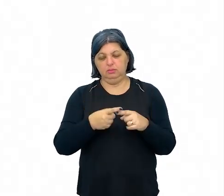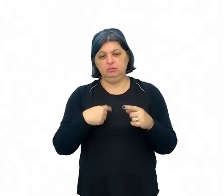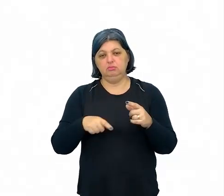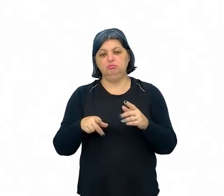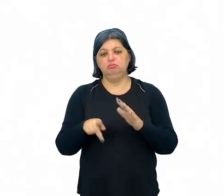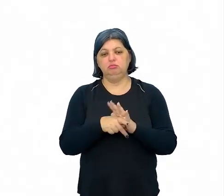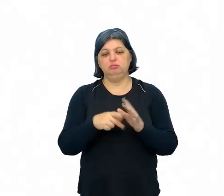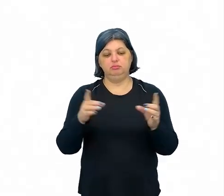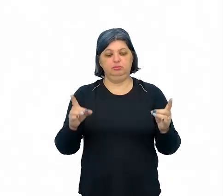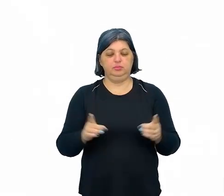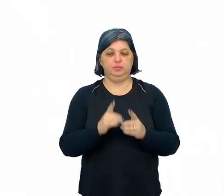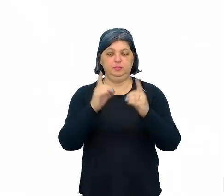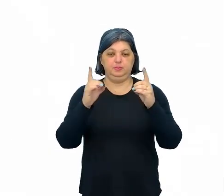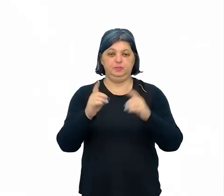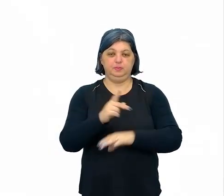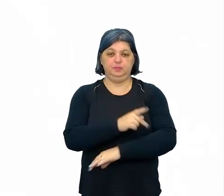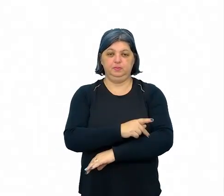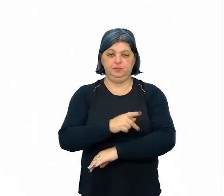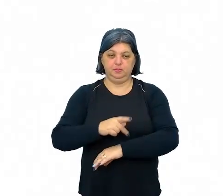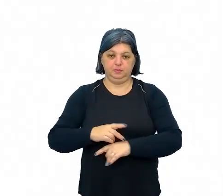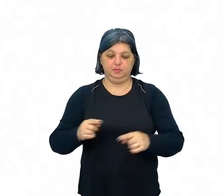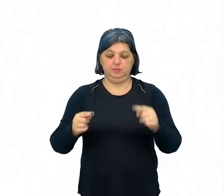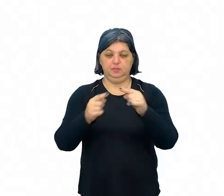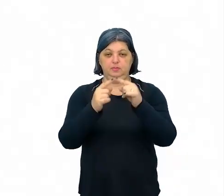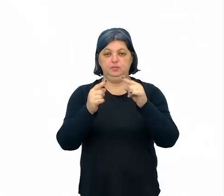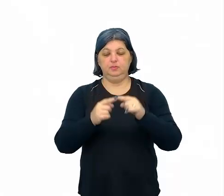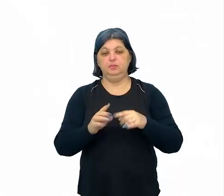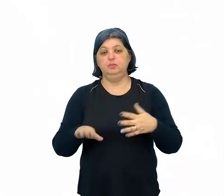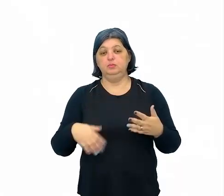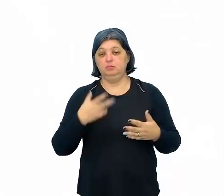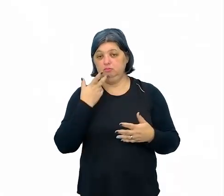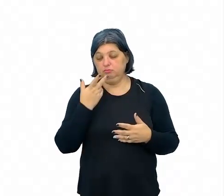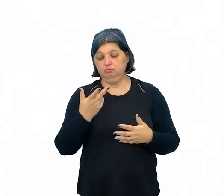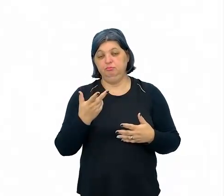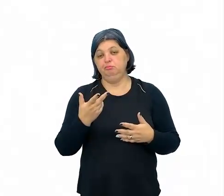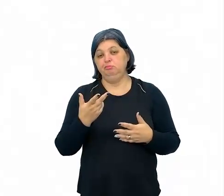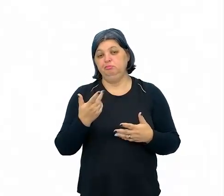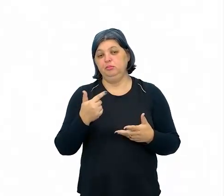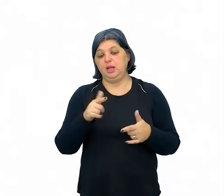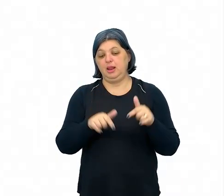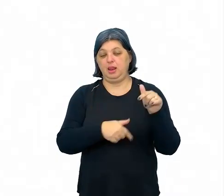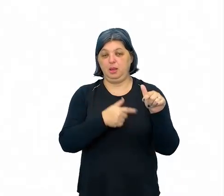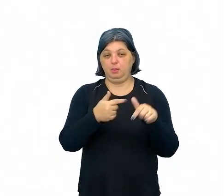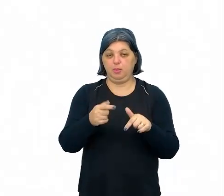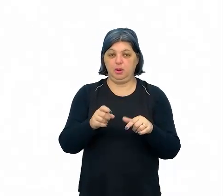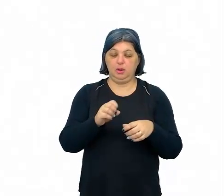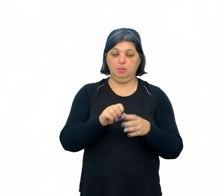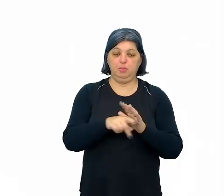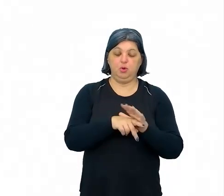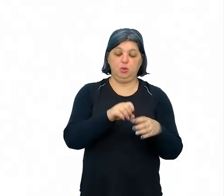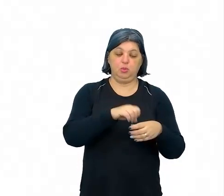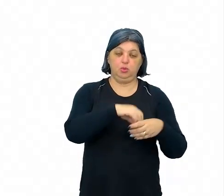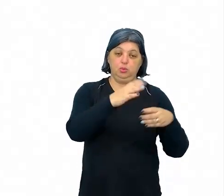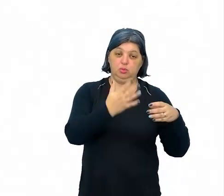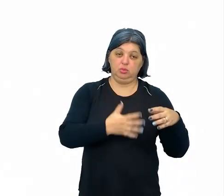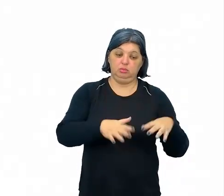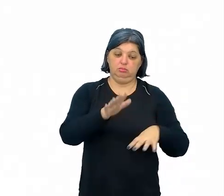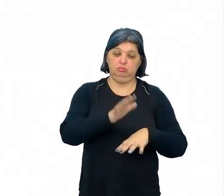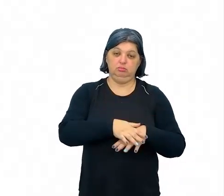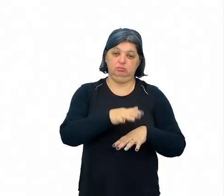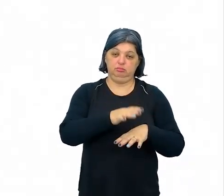encaminhamento didático-pedagógico. Então, quando eu for trabalhar este conteúdo matemático,